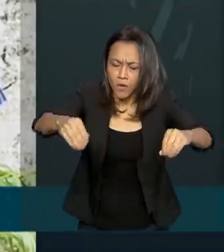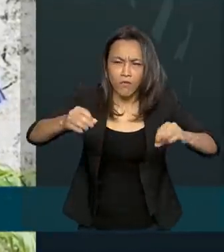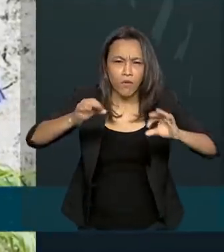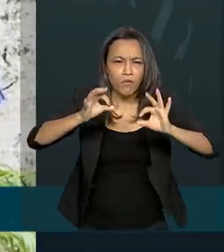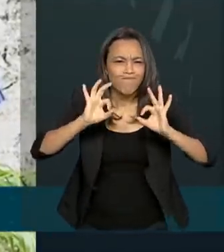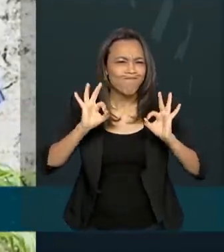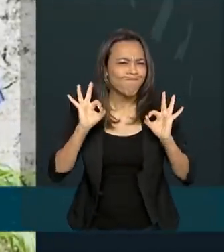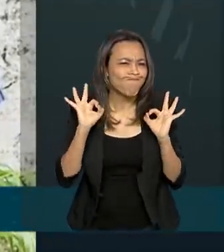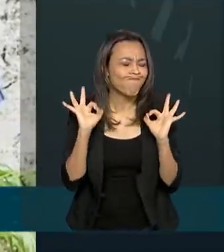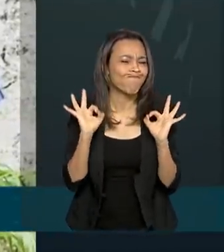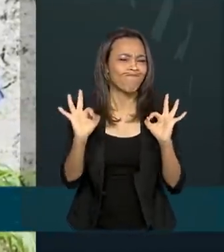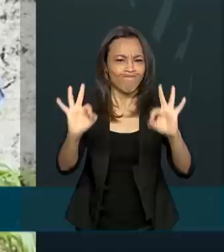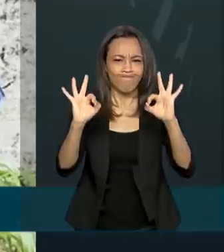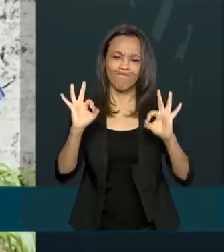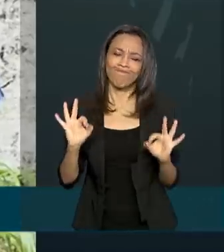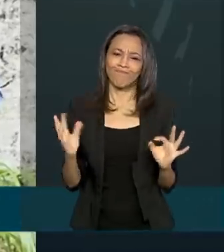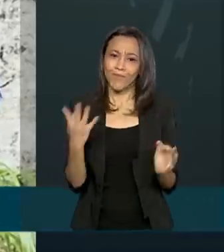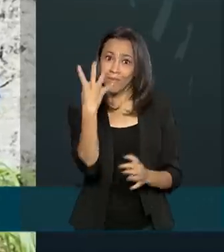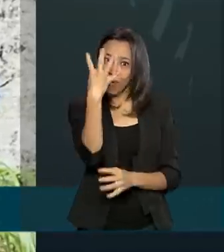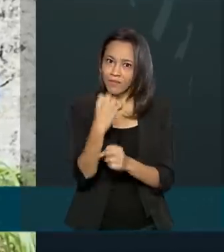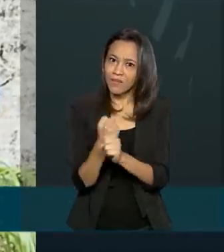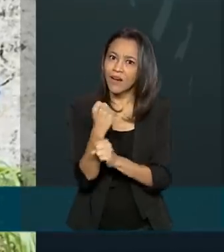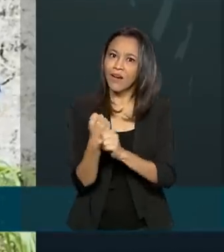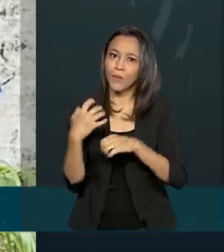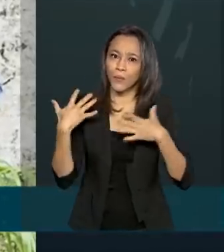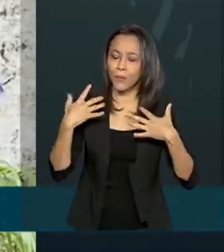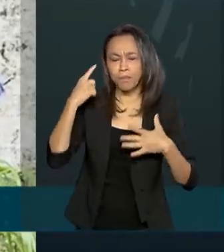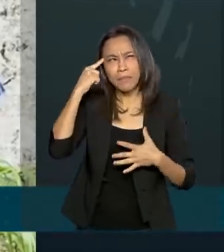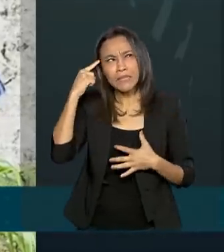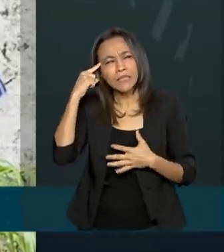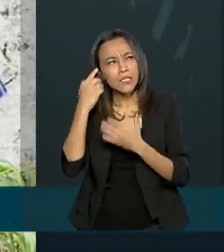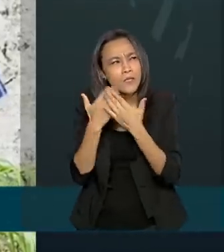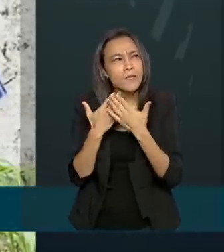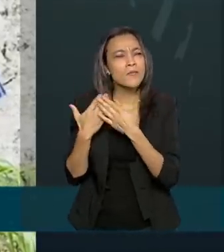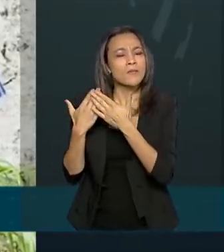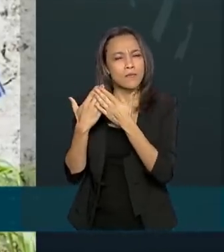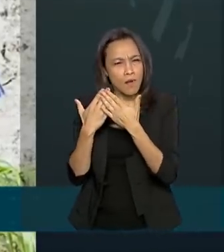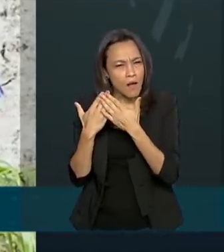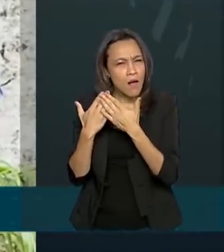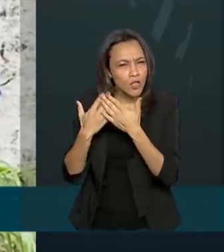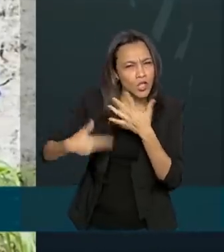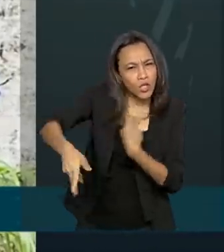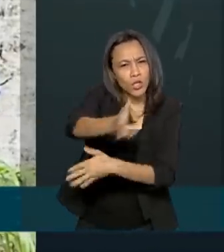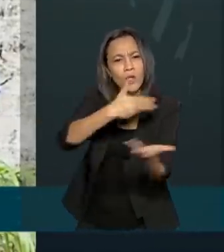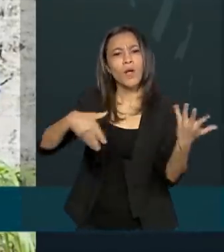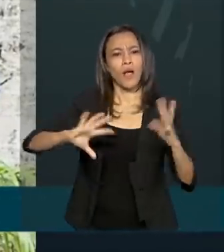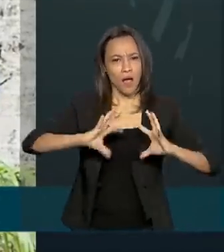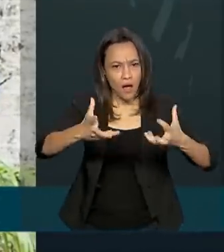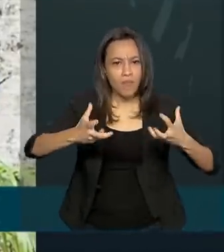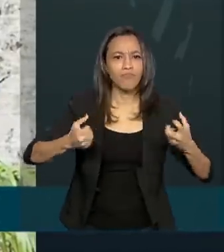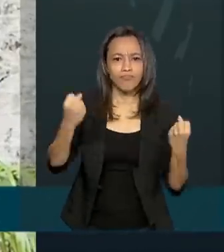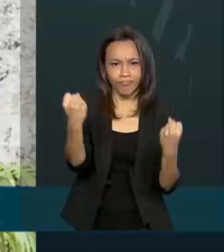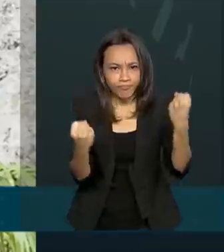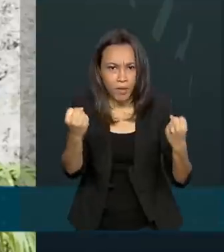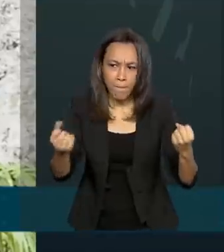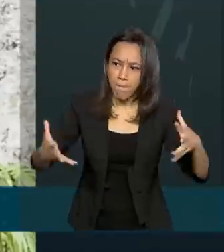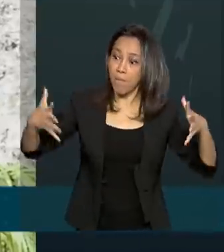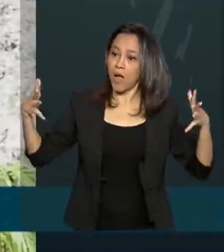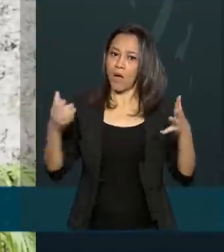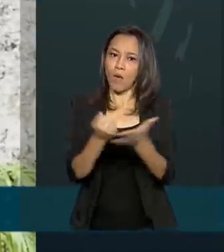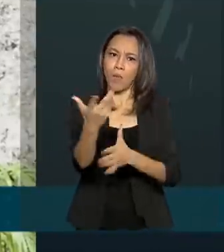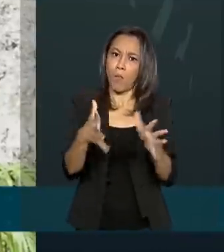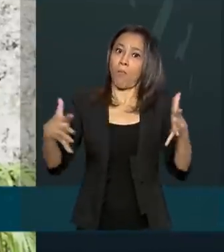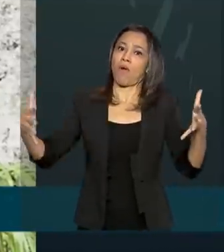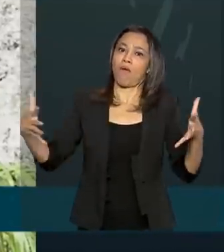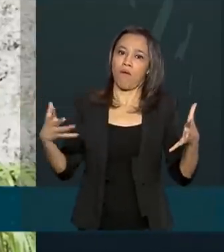tão bom que agora, depois de quatro anos, já estamos pensando em trocar de equipamento, comprar um trator maior ainda